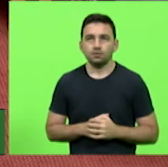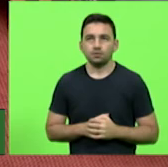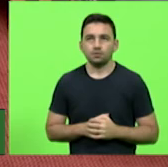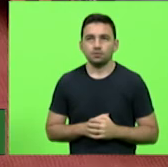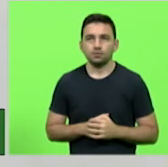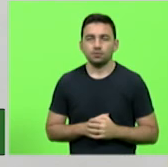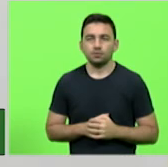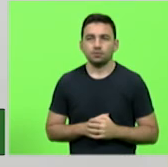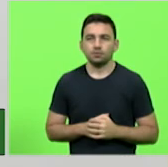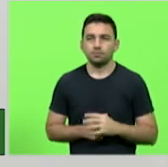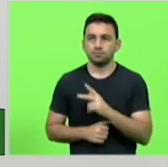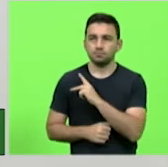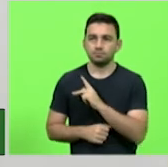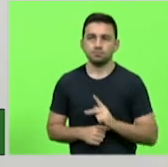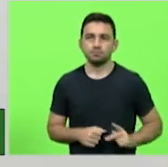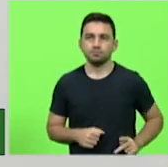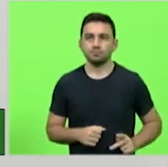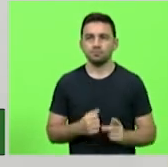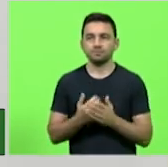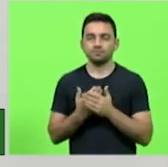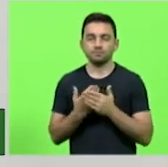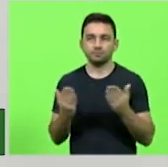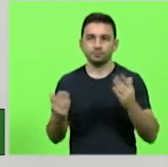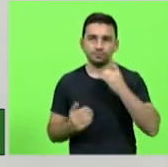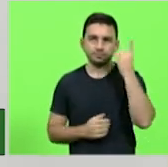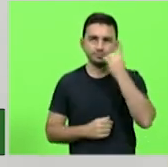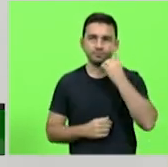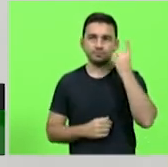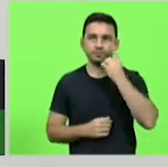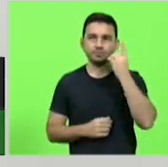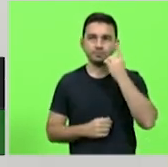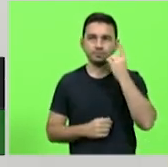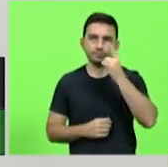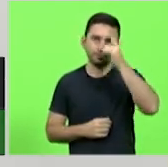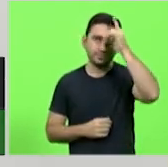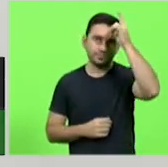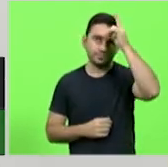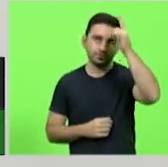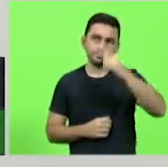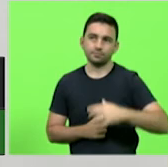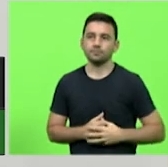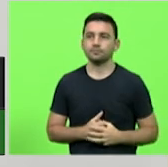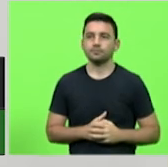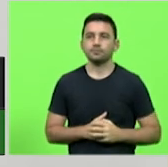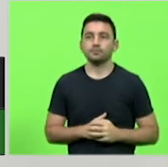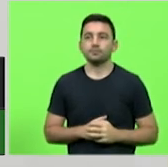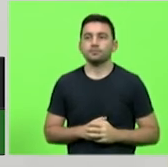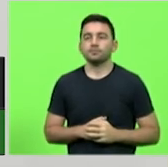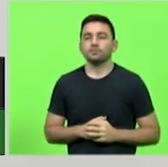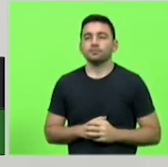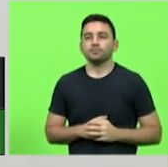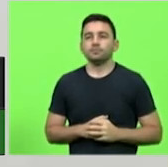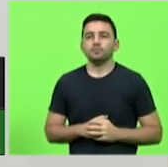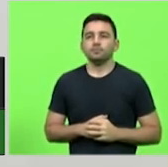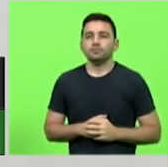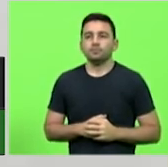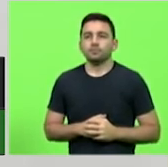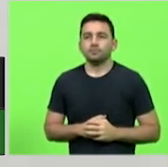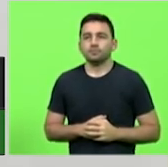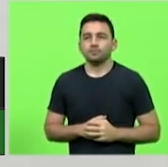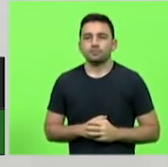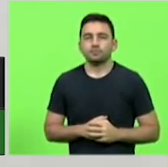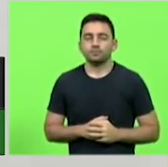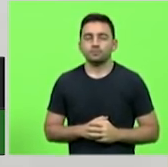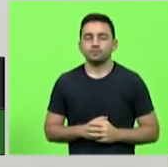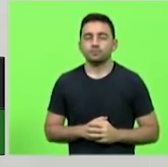Senhor presidente, senhores deputados, deputado Lima, Eu queria fazer o